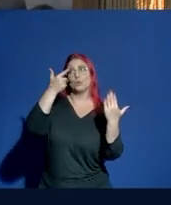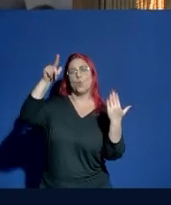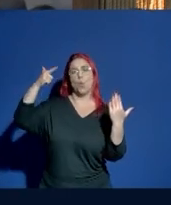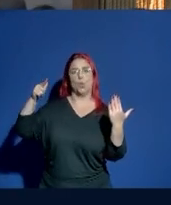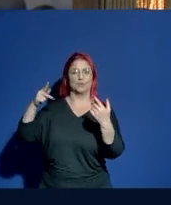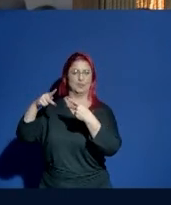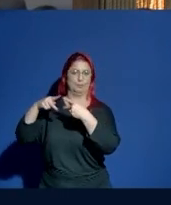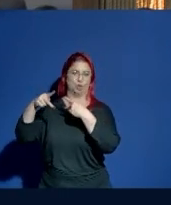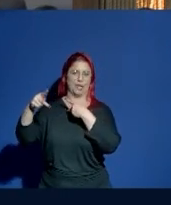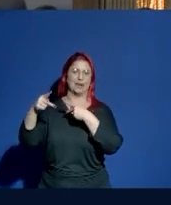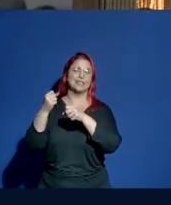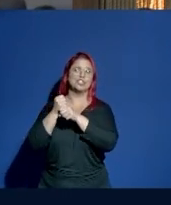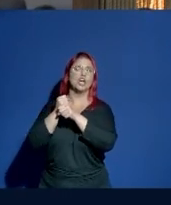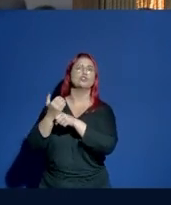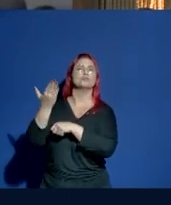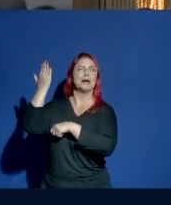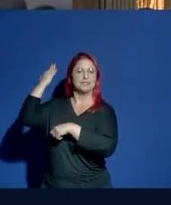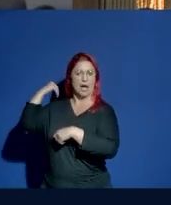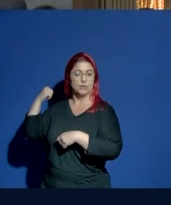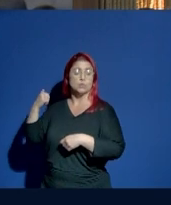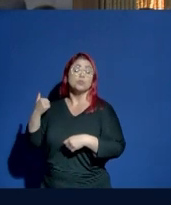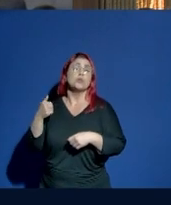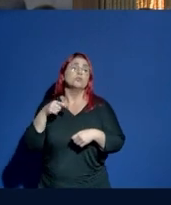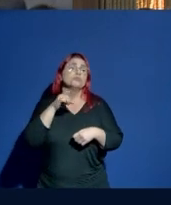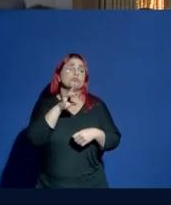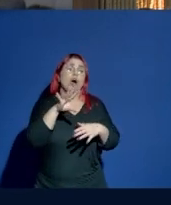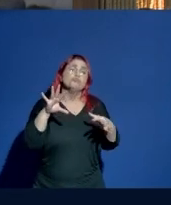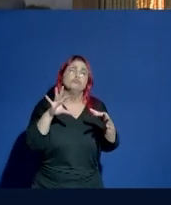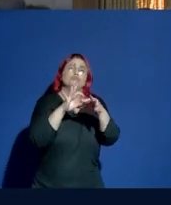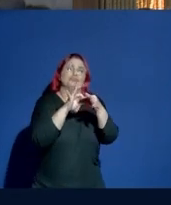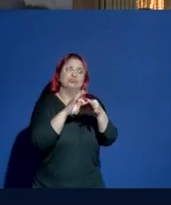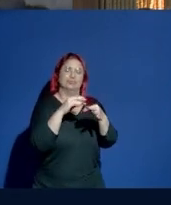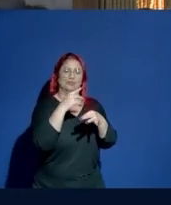proteínas lá atrás. Então, se puder falar, acho que já linkando um pouco a